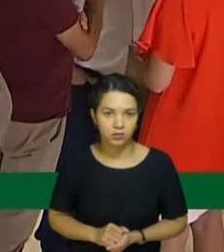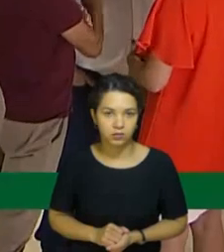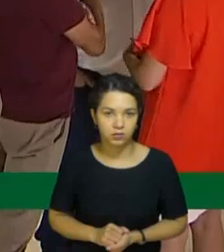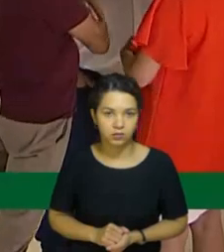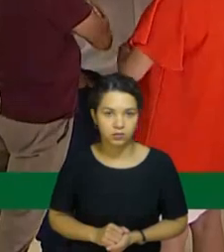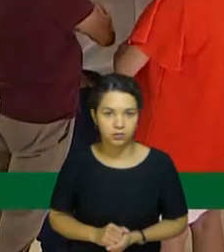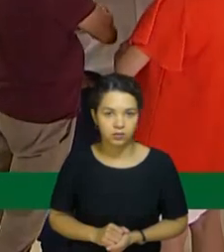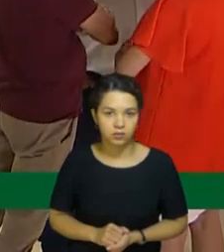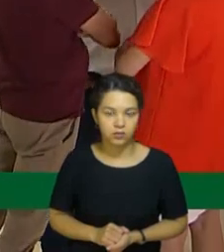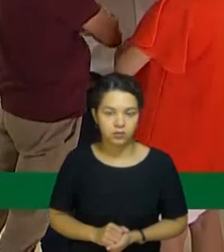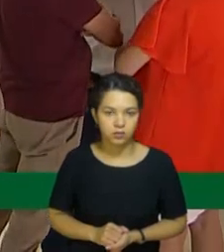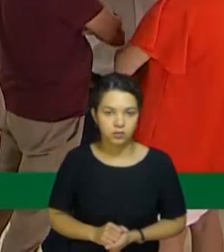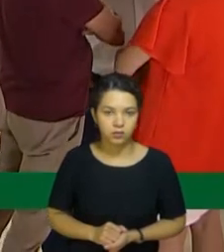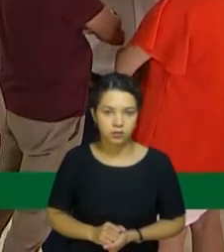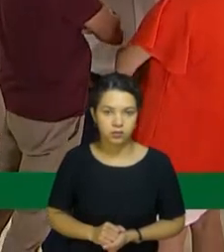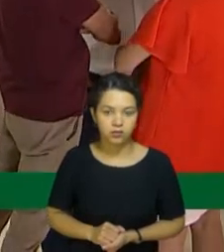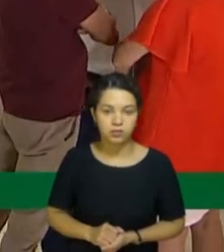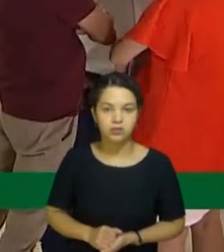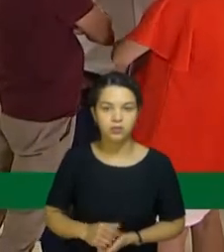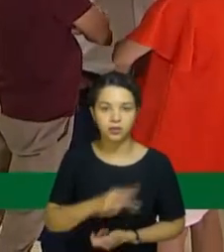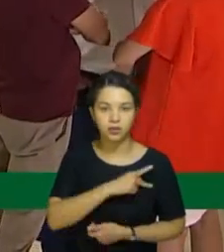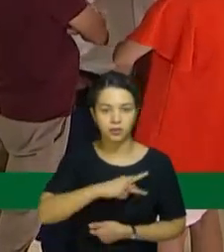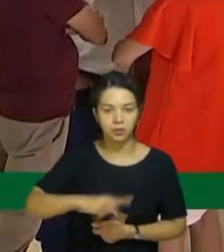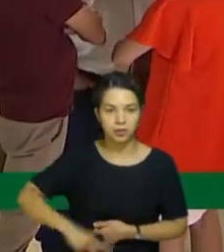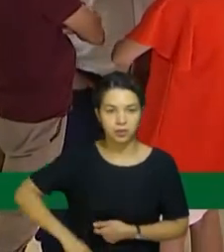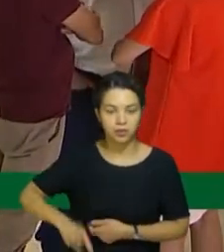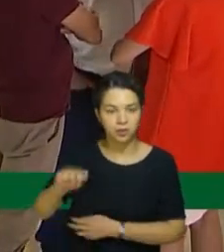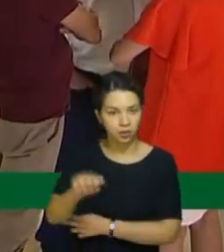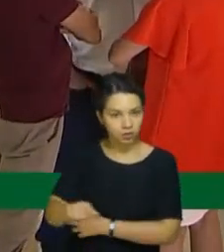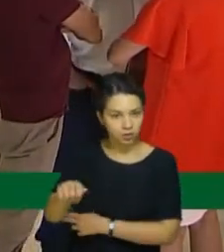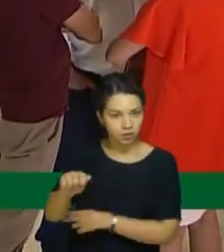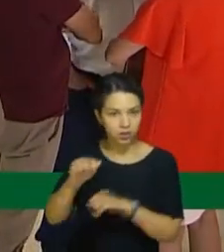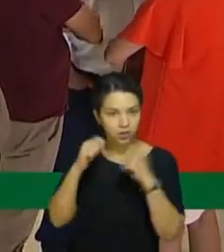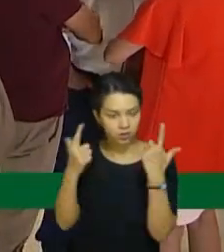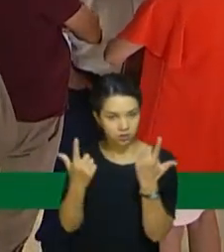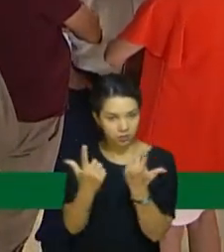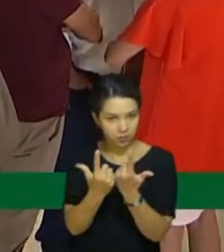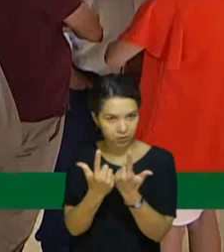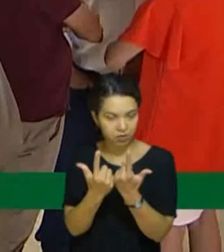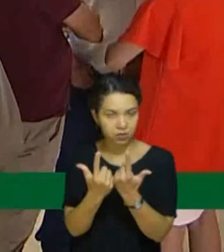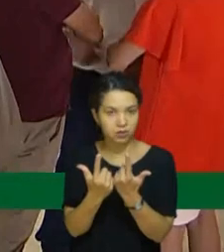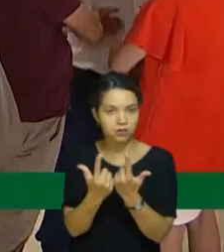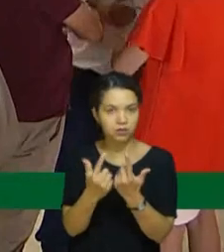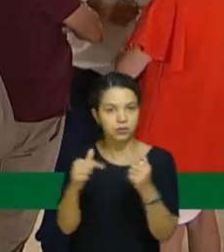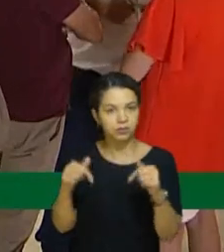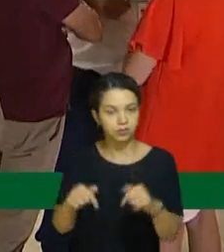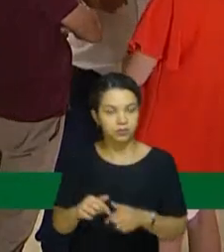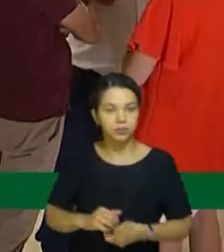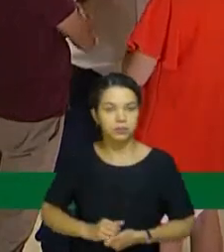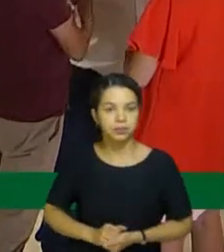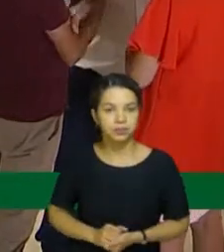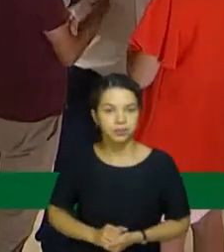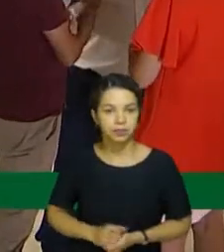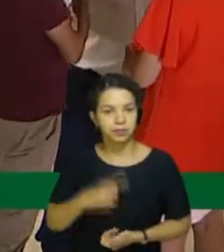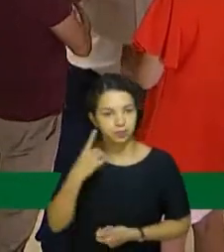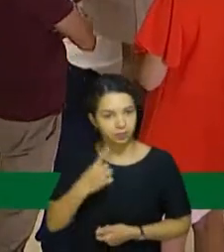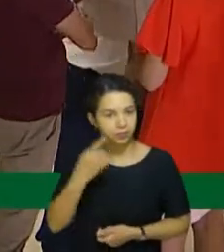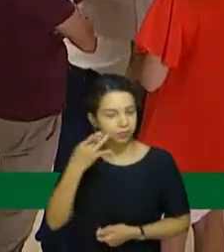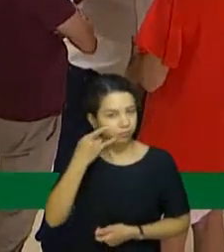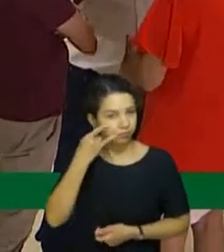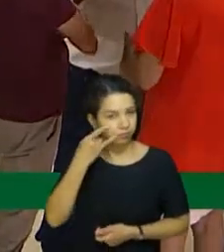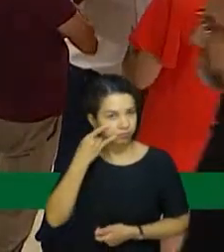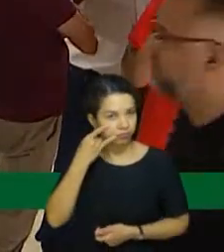Blumenau excelentíssimo presidente da Assembleia Legislativa do Estado de Santa Catarina Deputado ma de